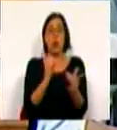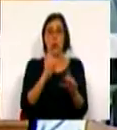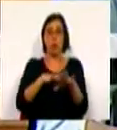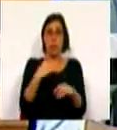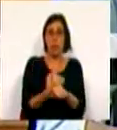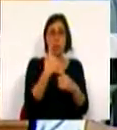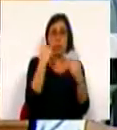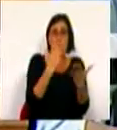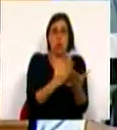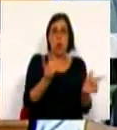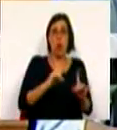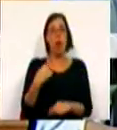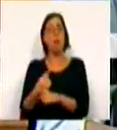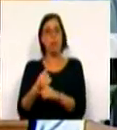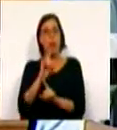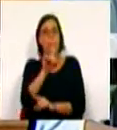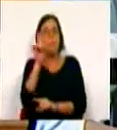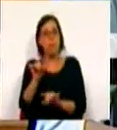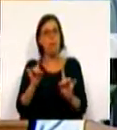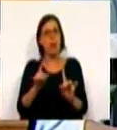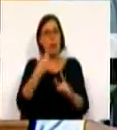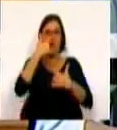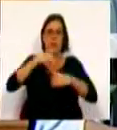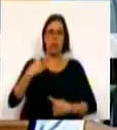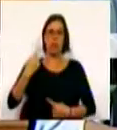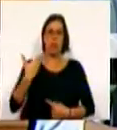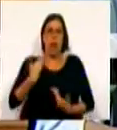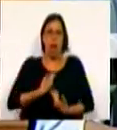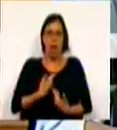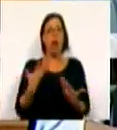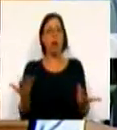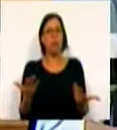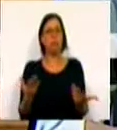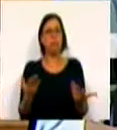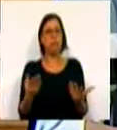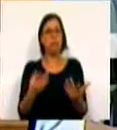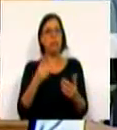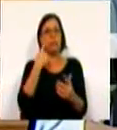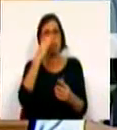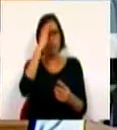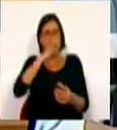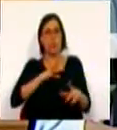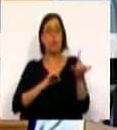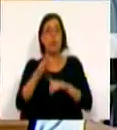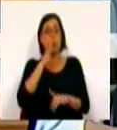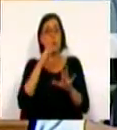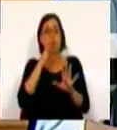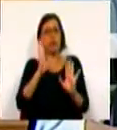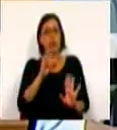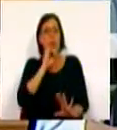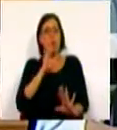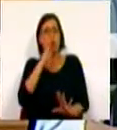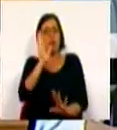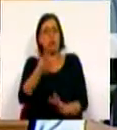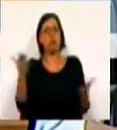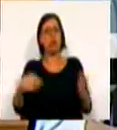dos serviços públicos, mas porque é uma questão de cidadania. Como talvez já seja conhecido, senhores deputados, acho que já tive a oportunidade de